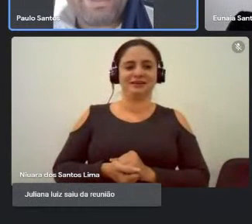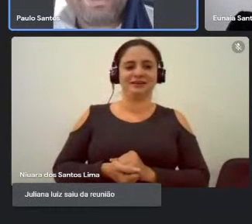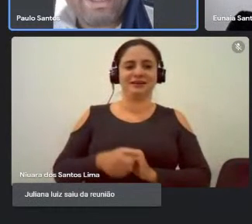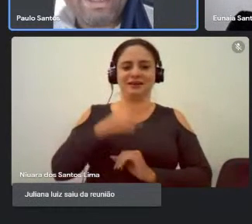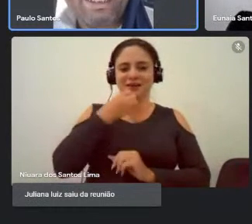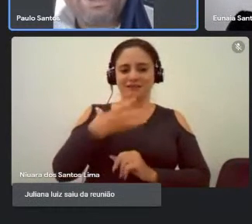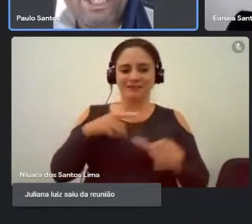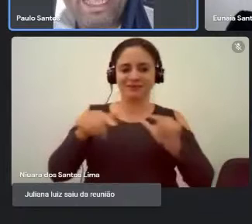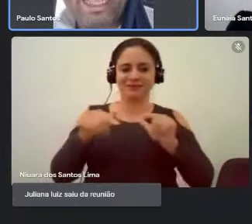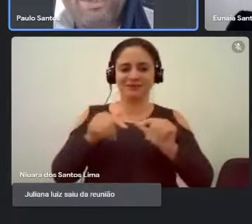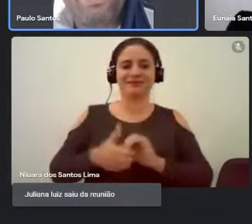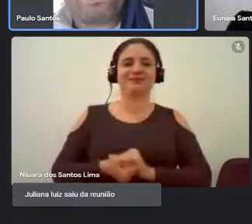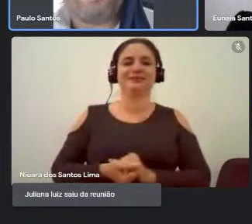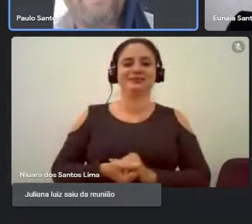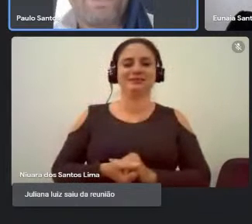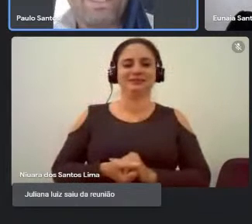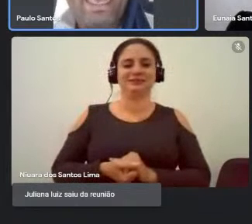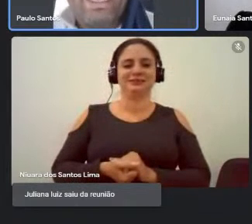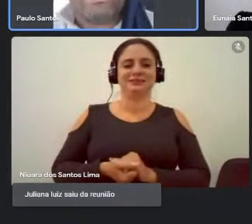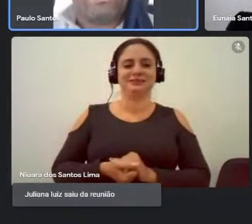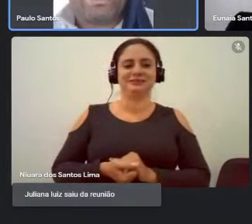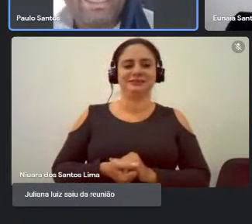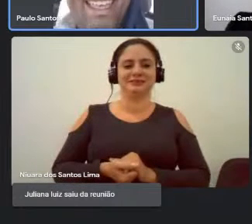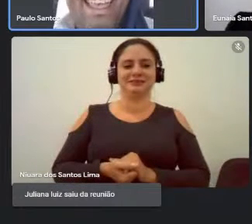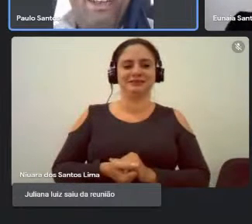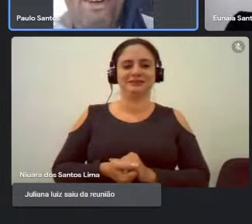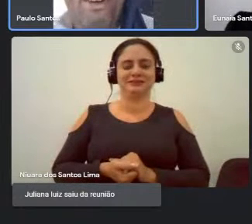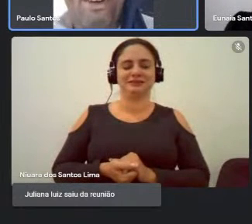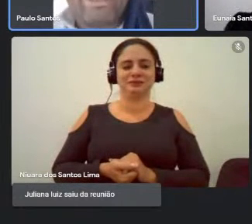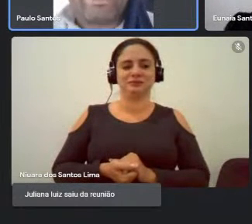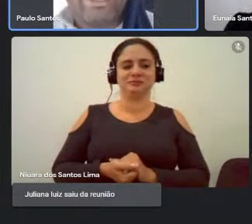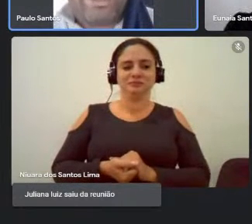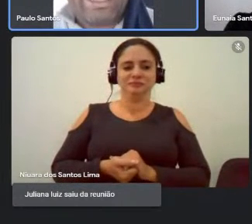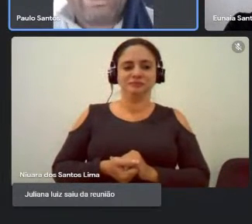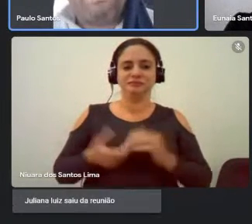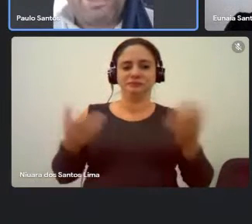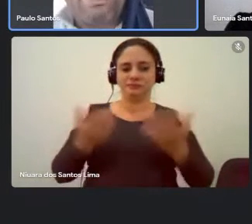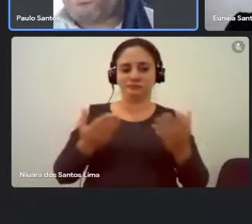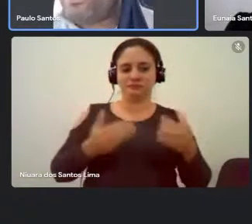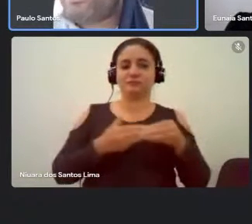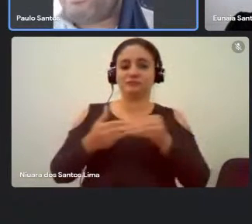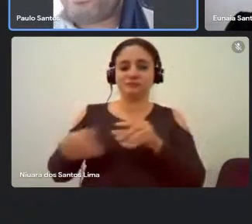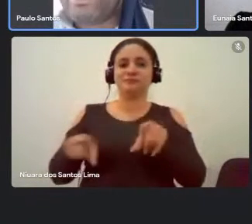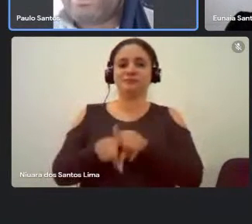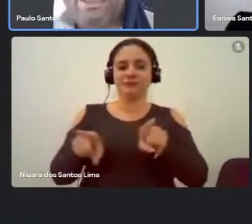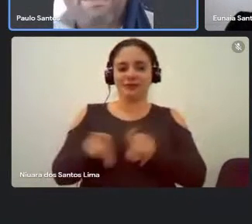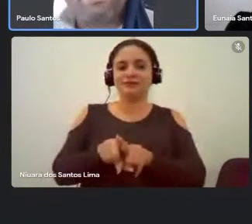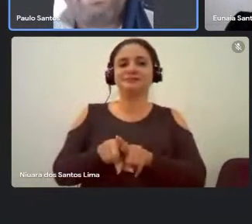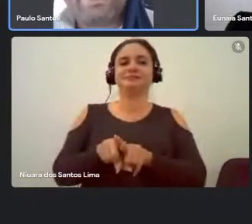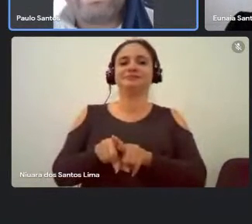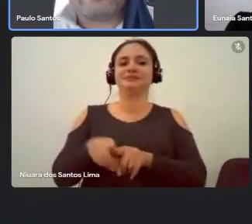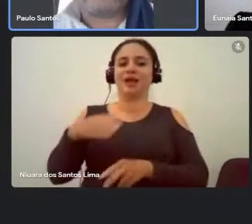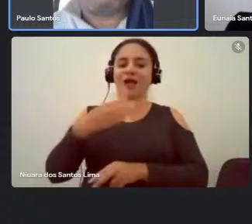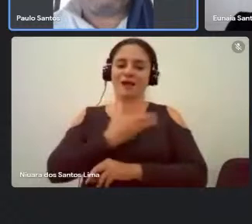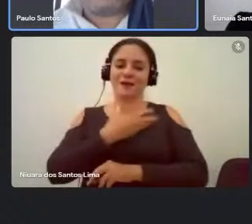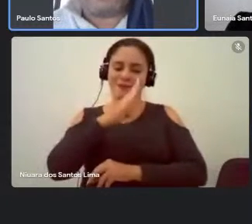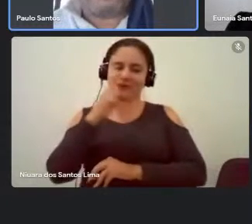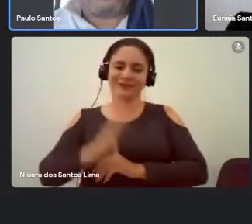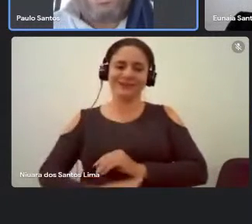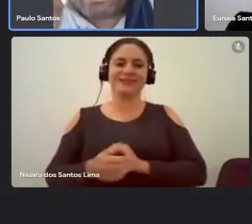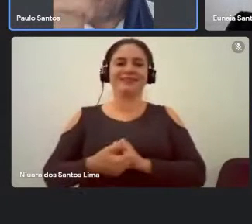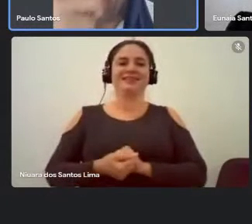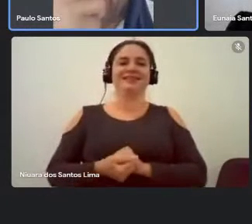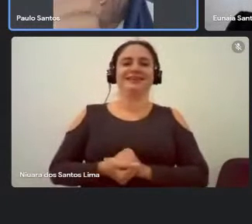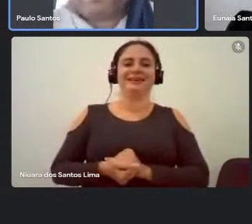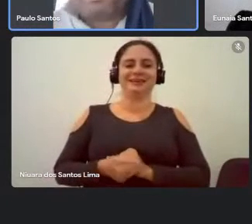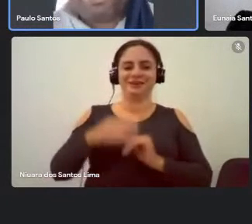um bom trabalho. Gostei de ouvir. Agora, trazendo aqui também os nossos amigos brasileiros para